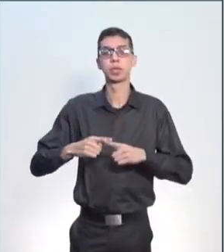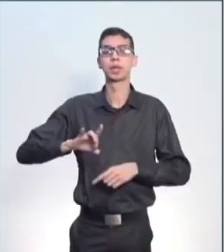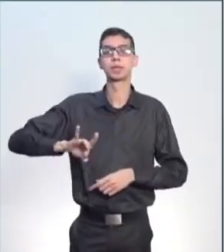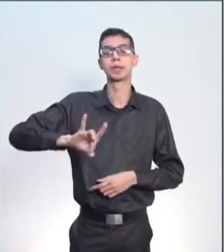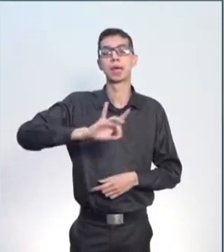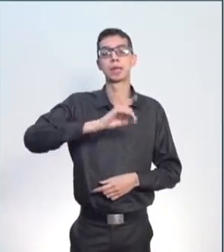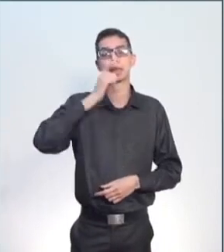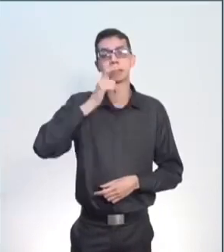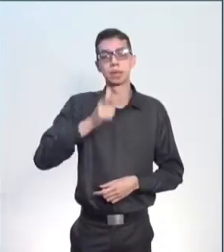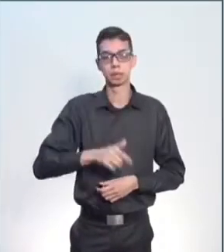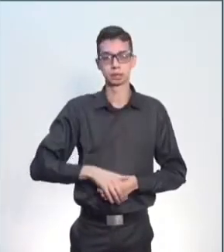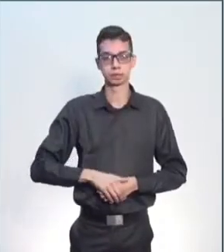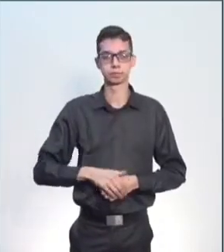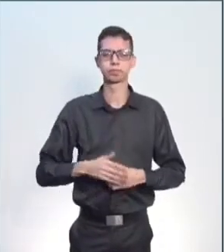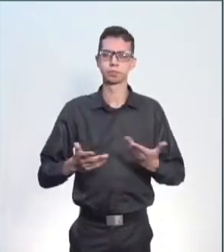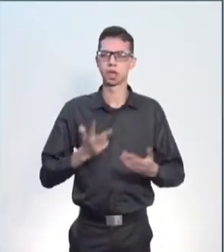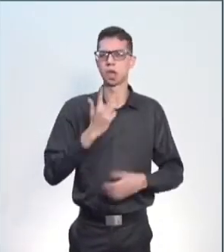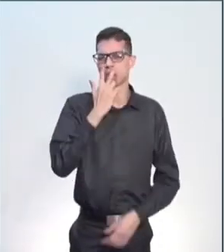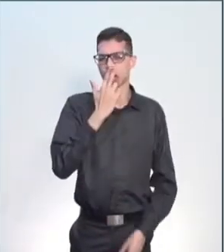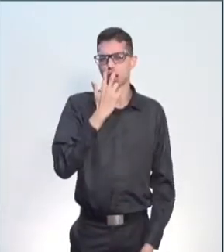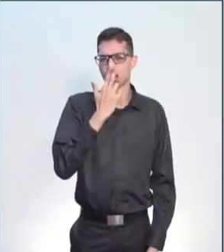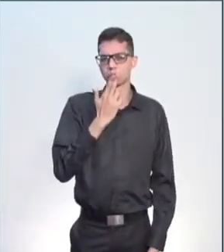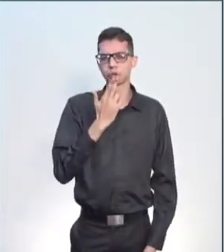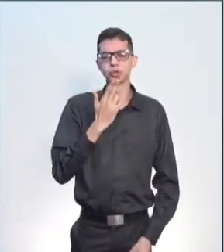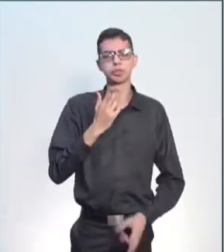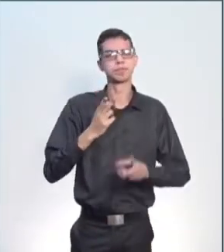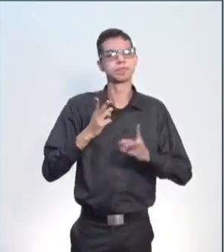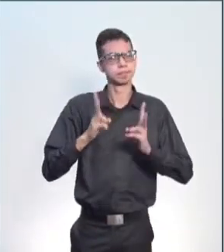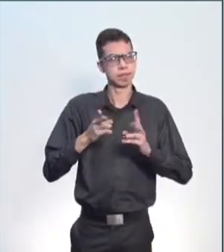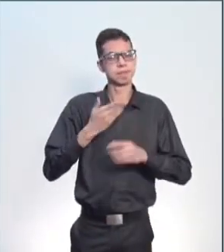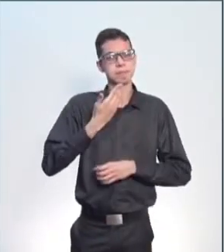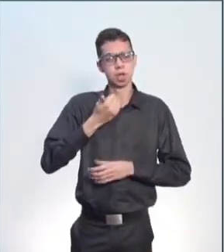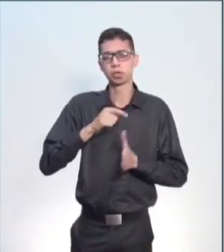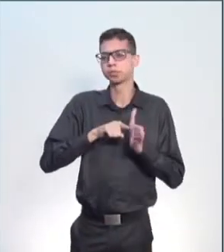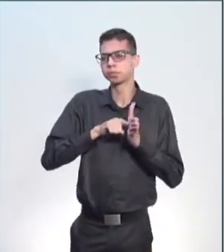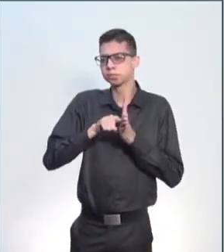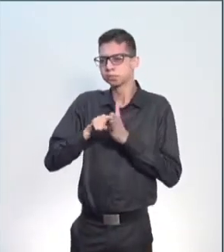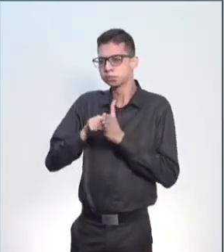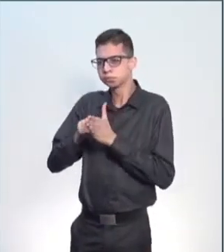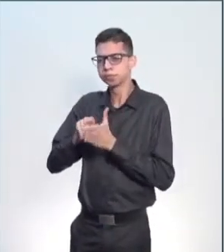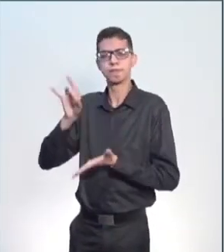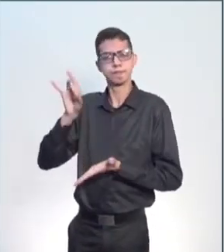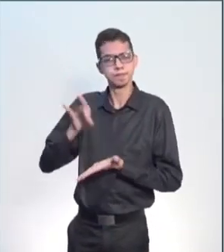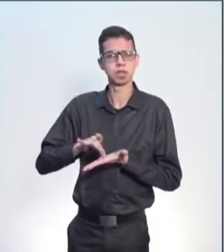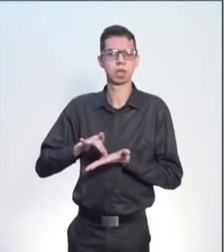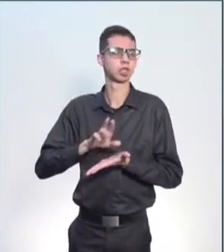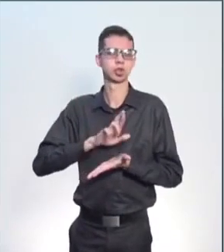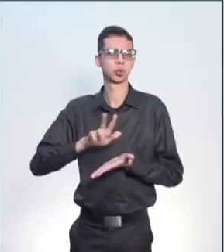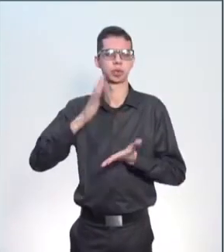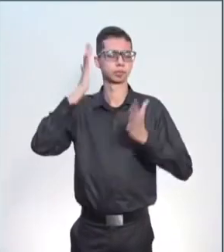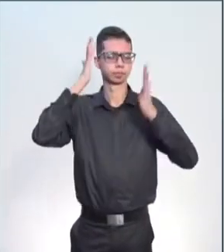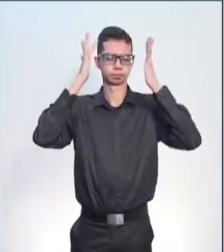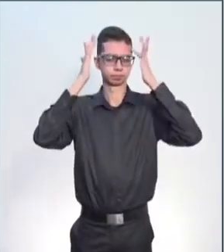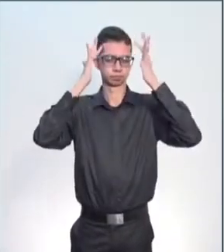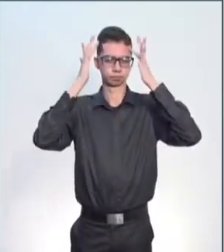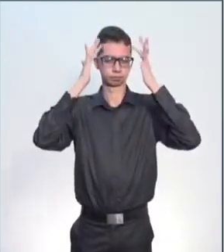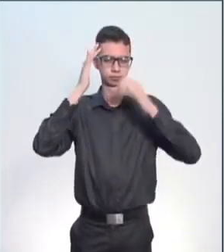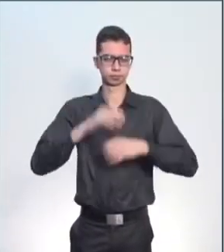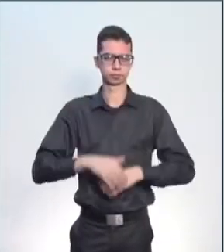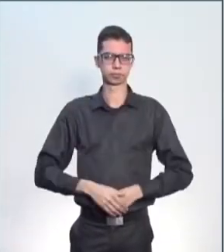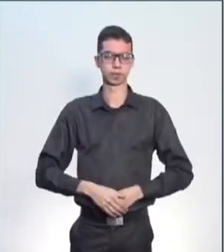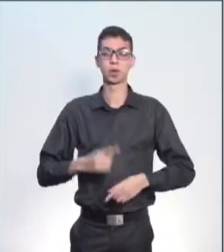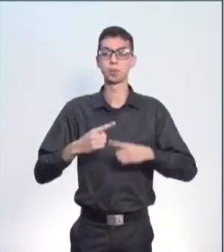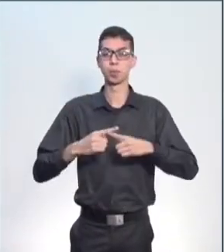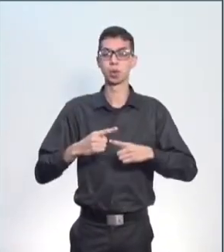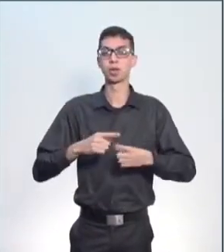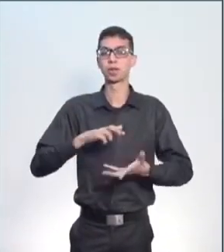ir em busca da verdade extraída dos fatos, e não a imaginação dos mesmos. Pois muitos conceberam